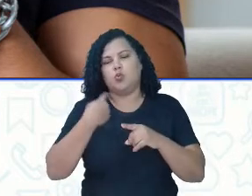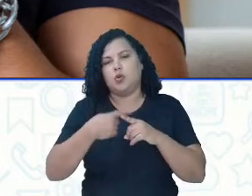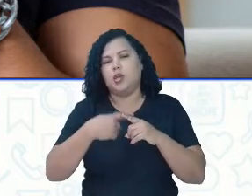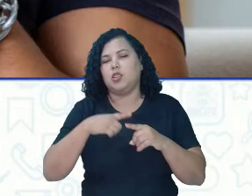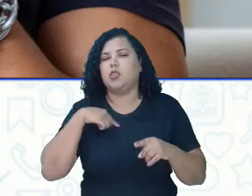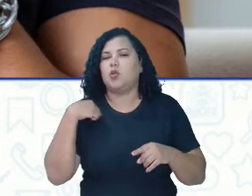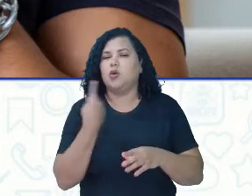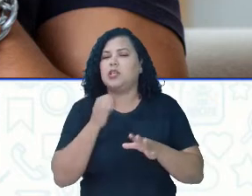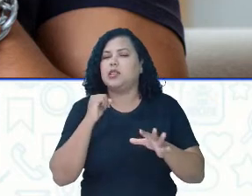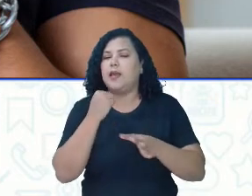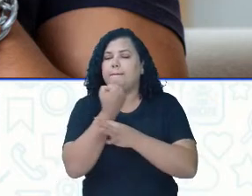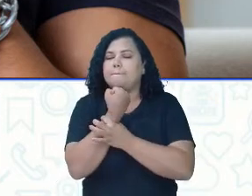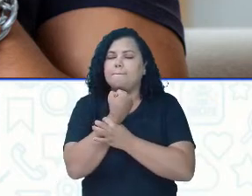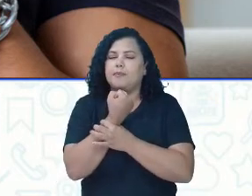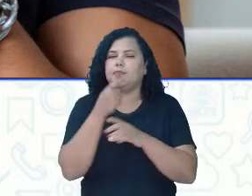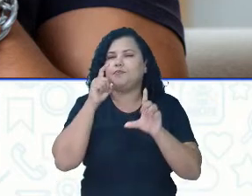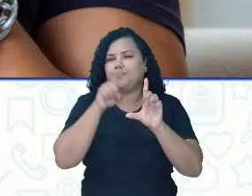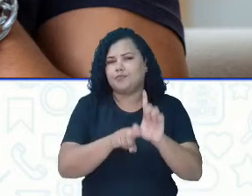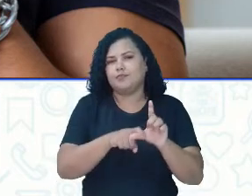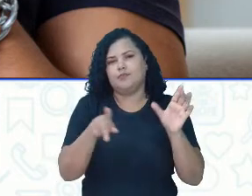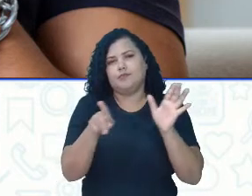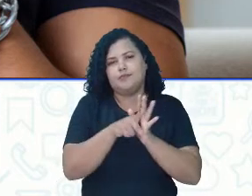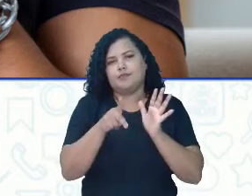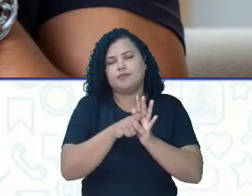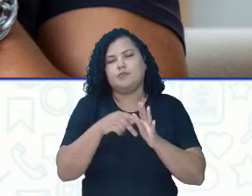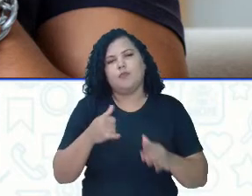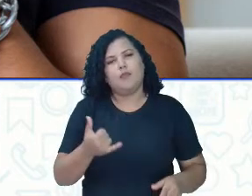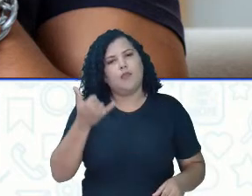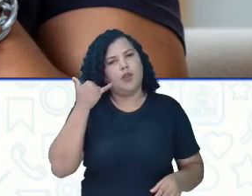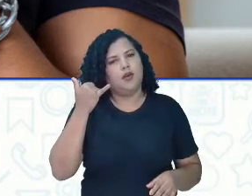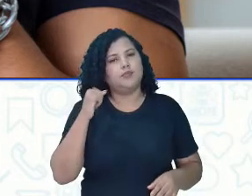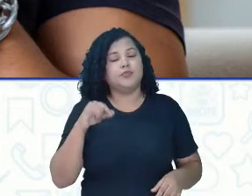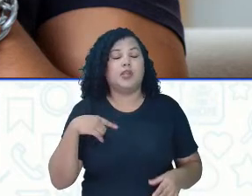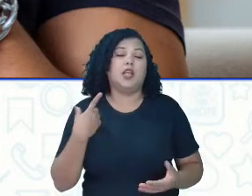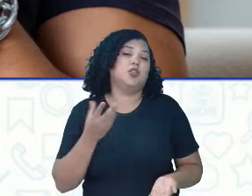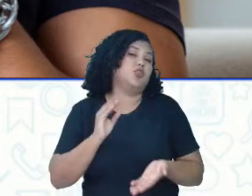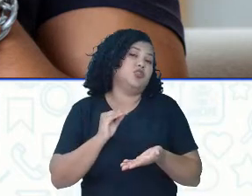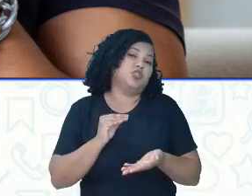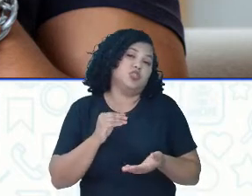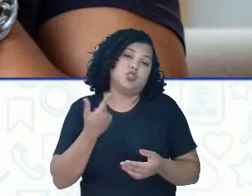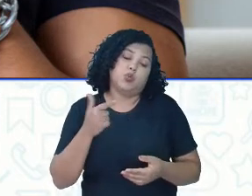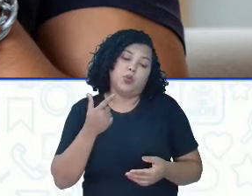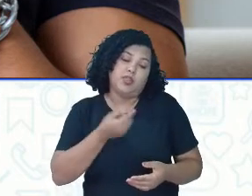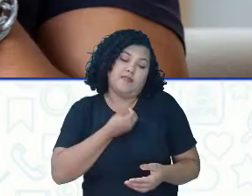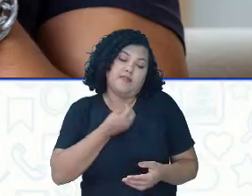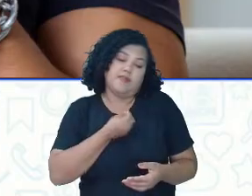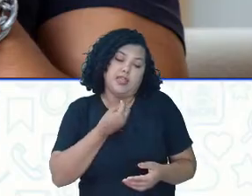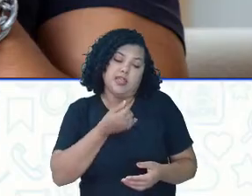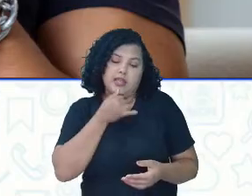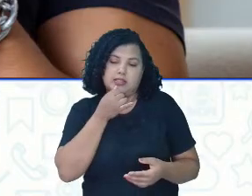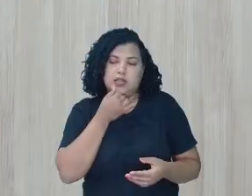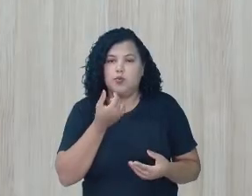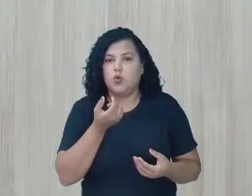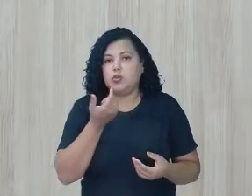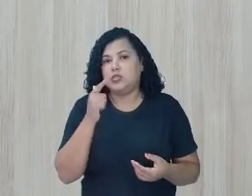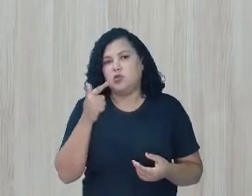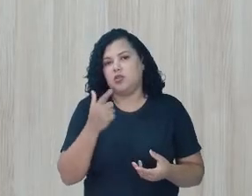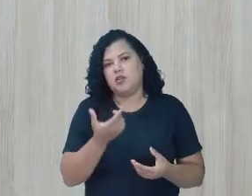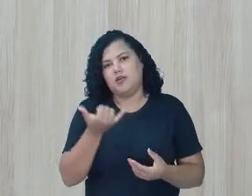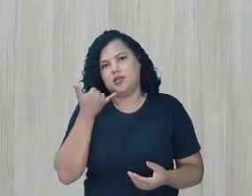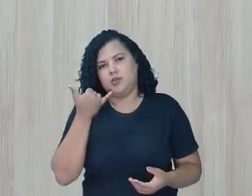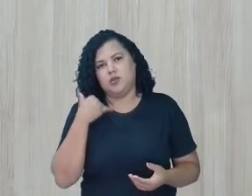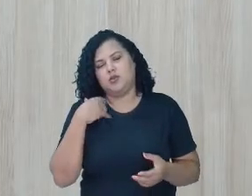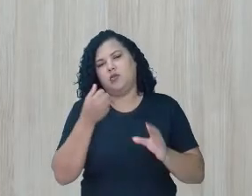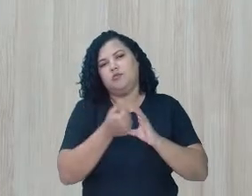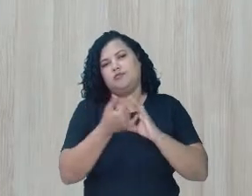aparelho celular, ironizando a falta de vida que temos fora do aparelho. Então aqui a gente já tem uma das características